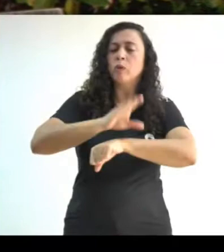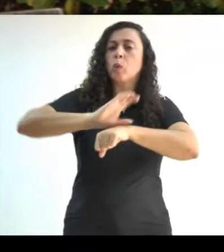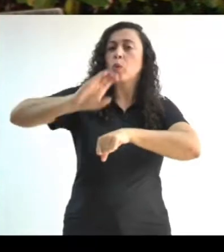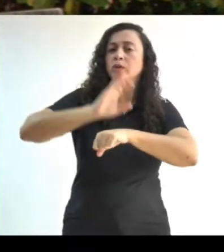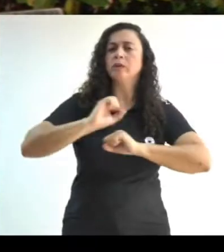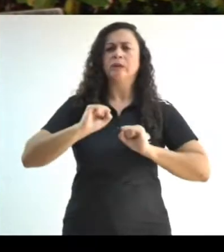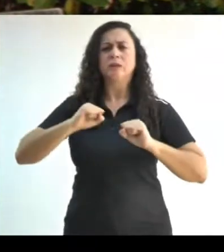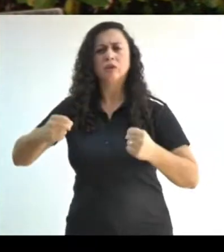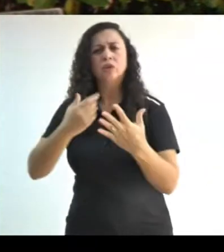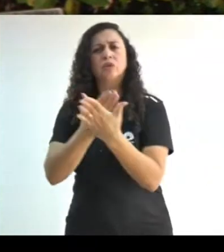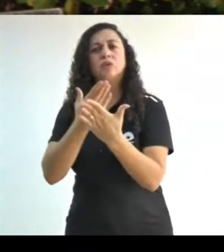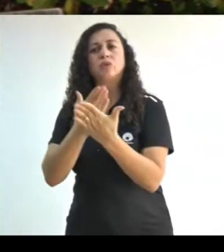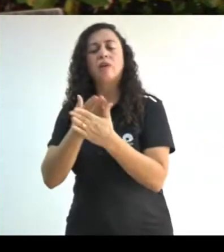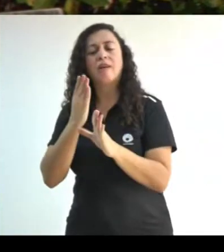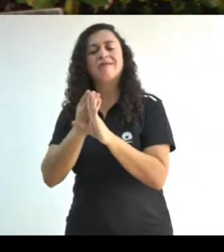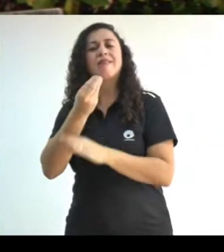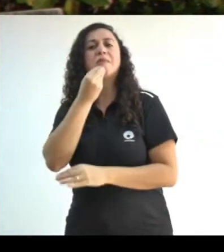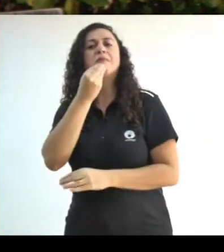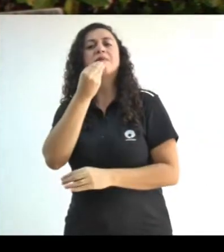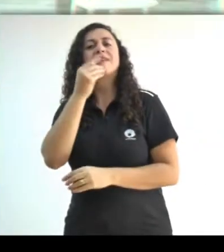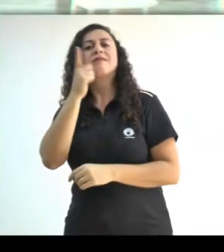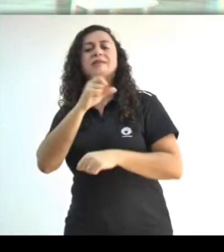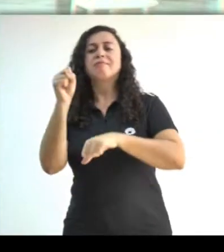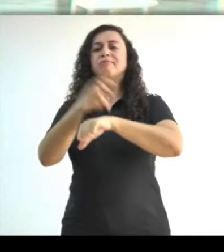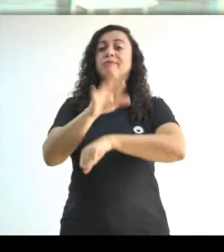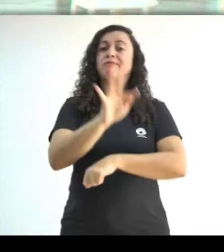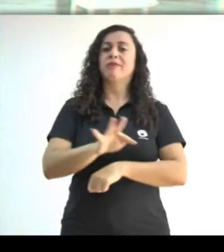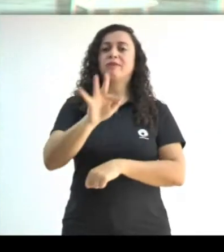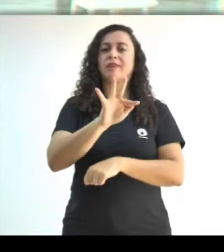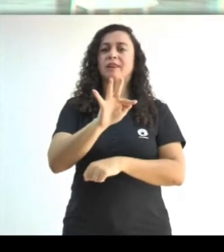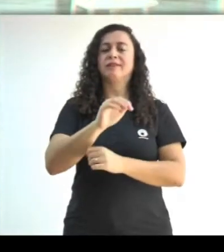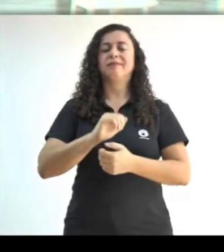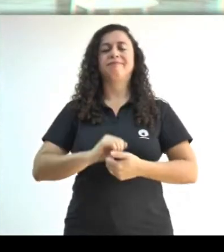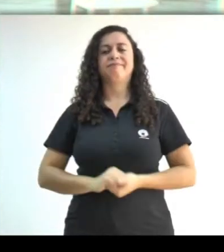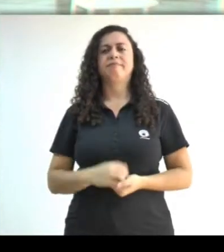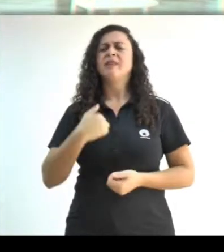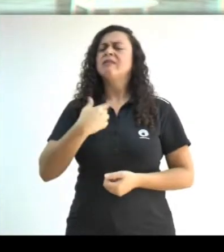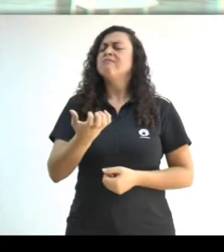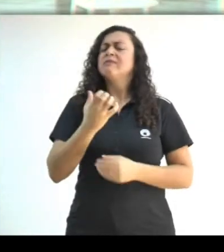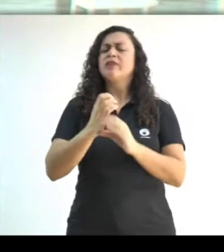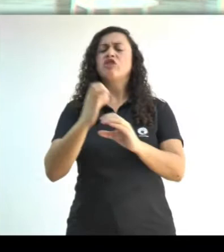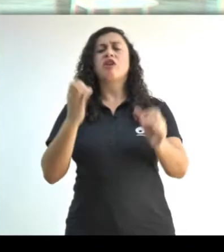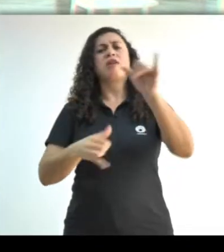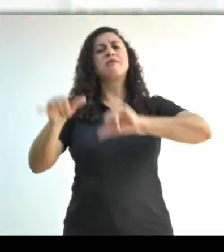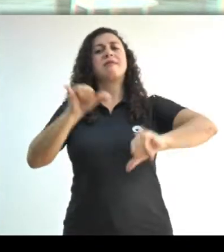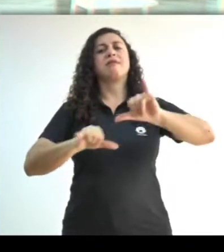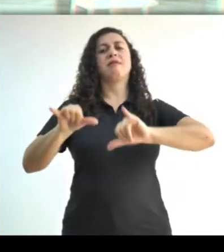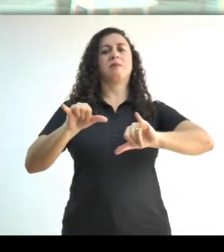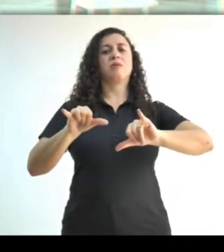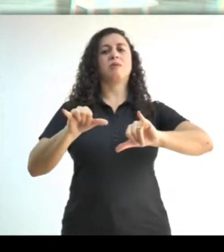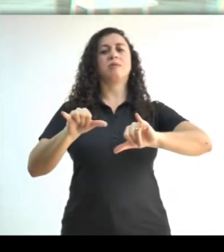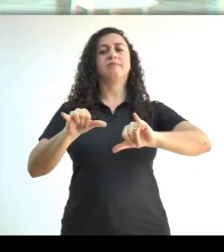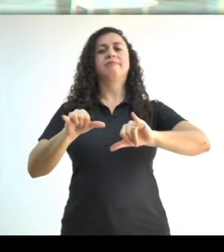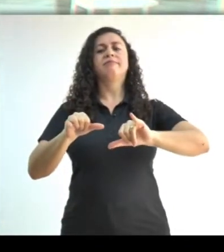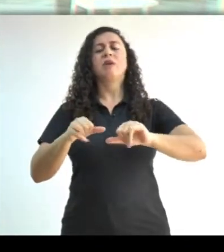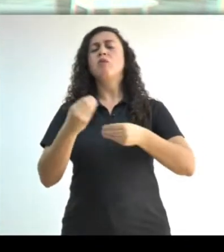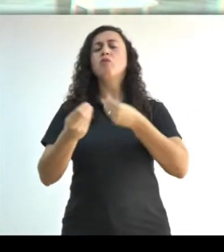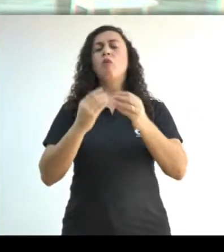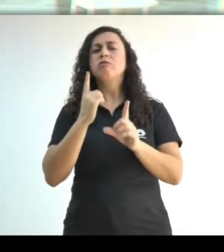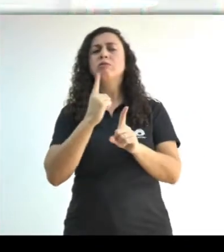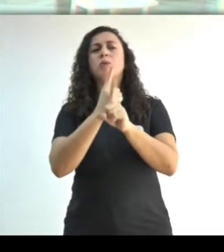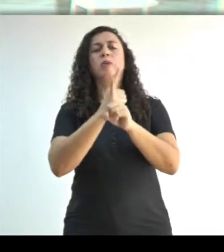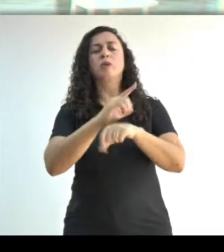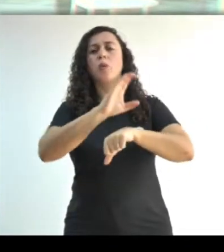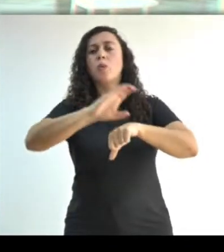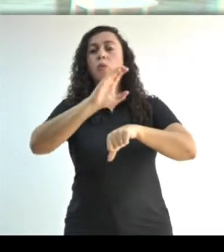teve a oportunidade de estar entrando nessa faculdade. Quero ser engenheiro químico. Conheci o Colmeia através de um